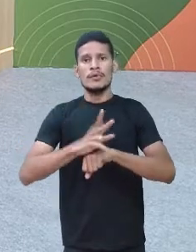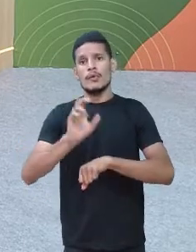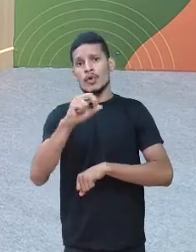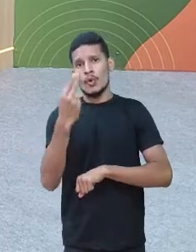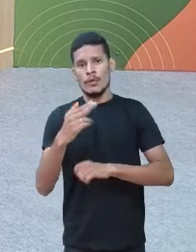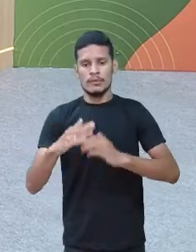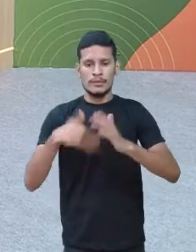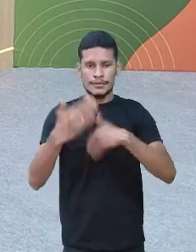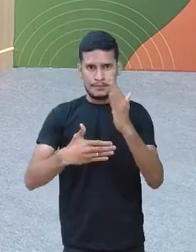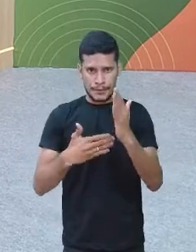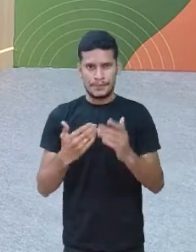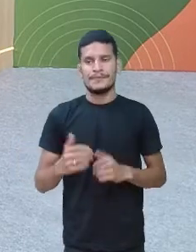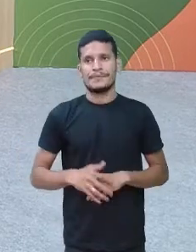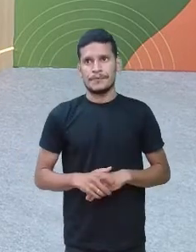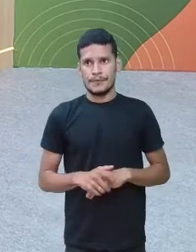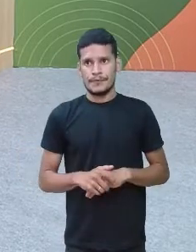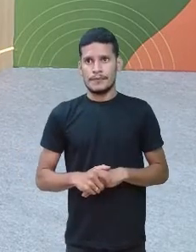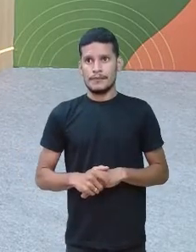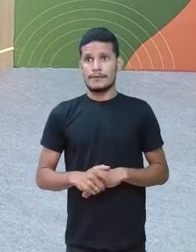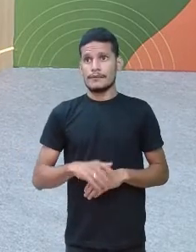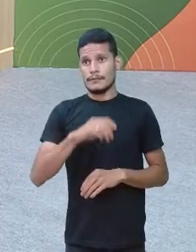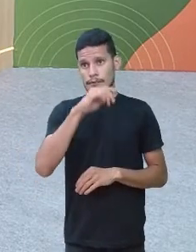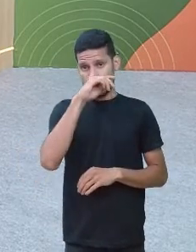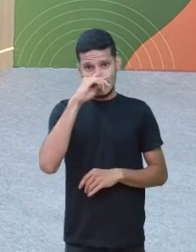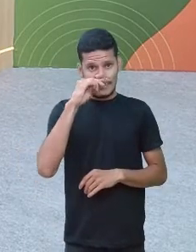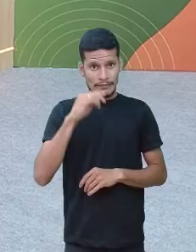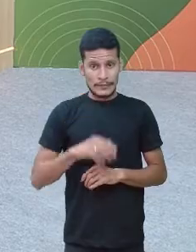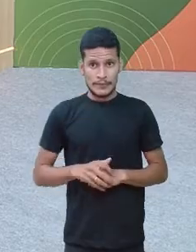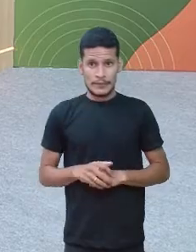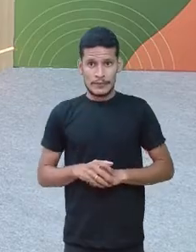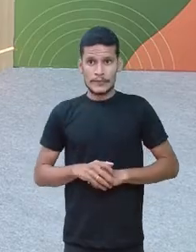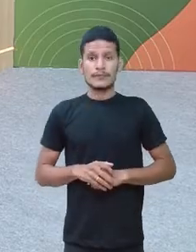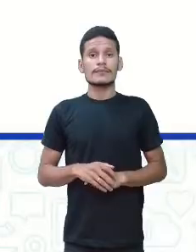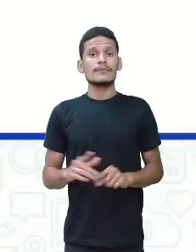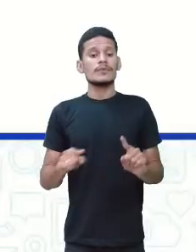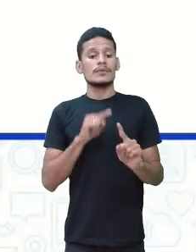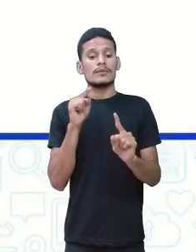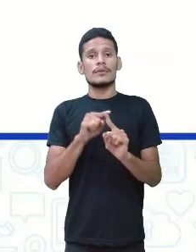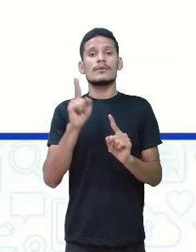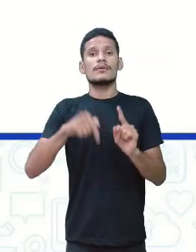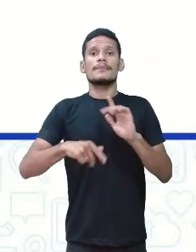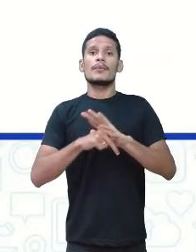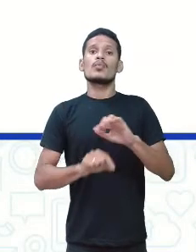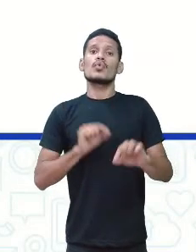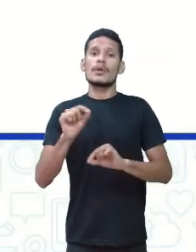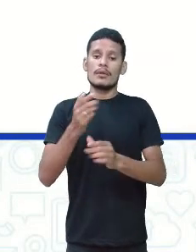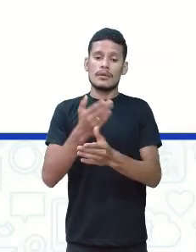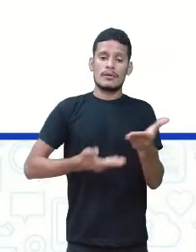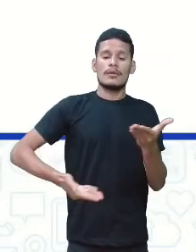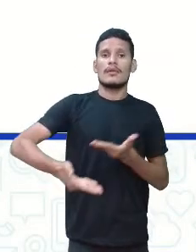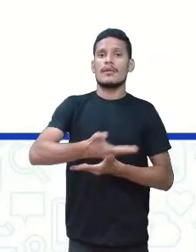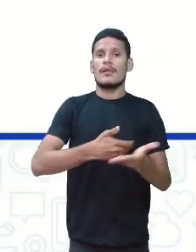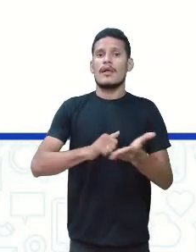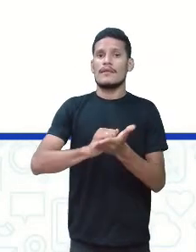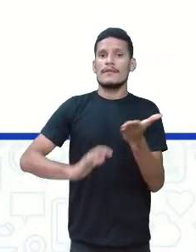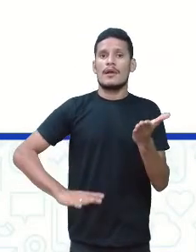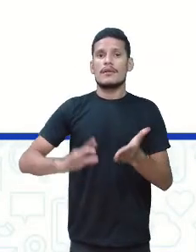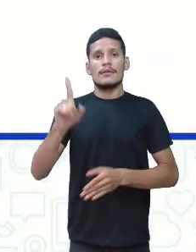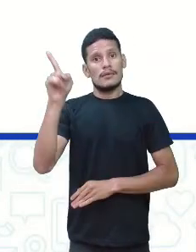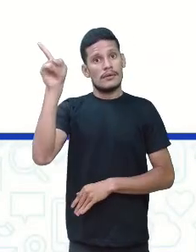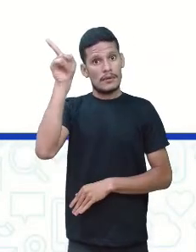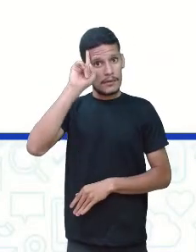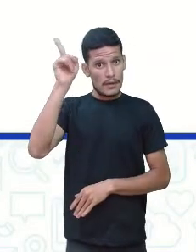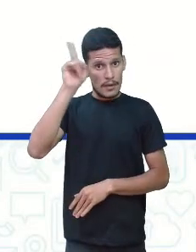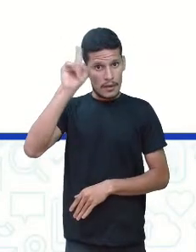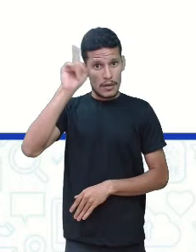desempenho, E aí, essas metas, elas podem estar relacionadas com atividades diárias